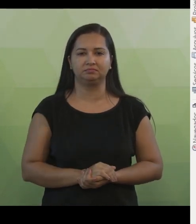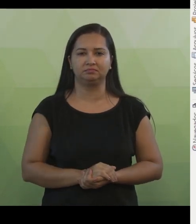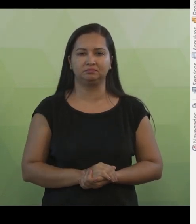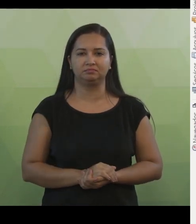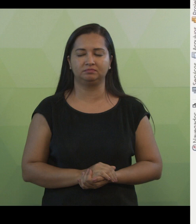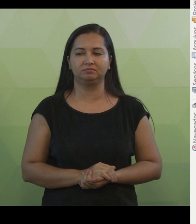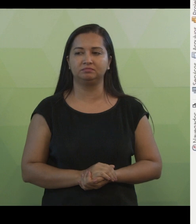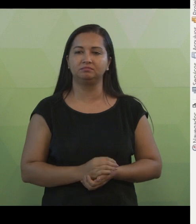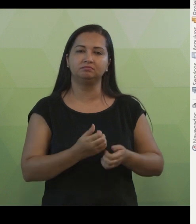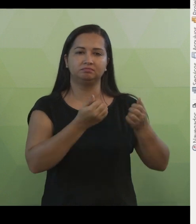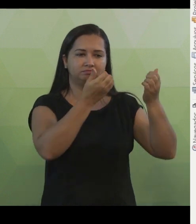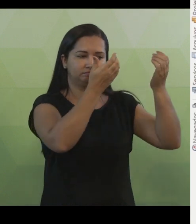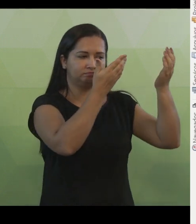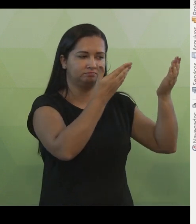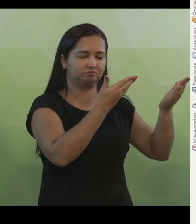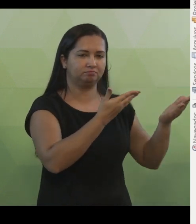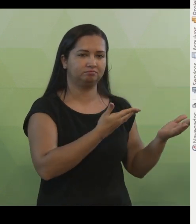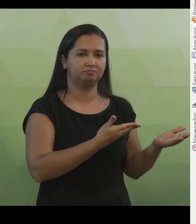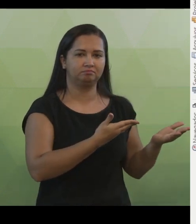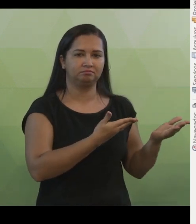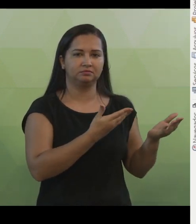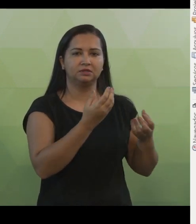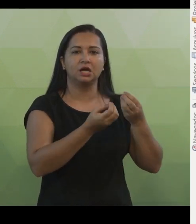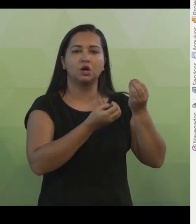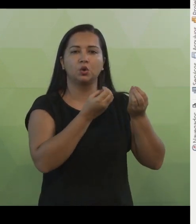Então eu vou fazer todo esses